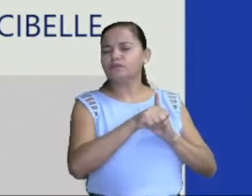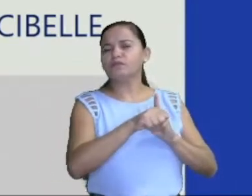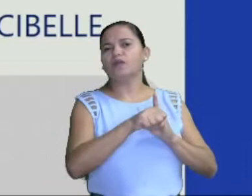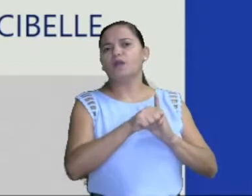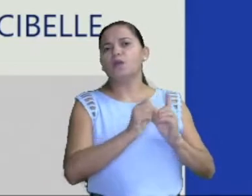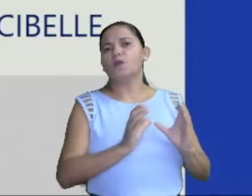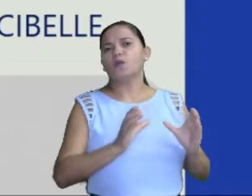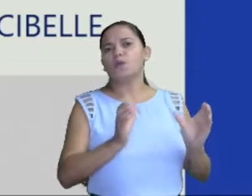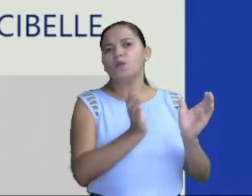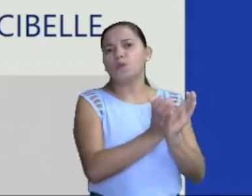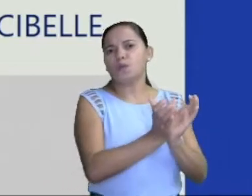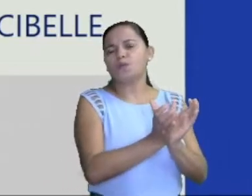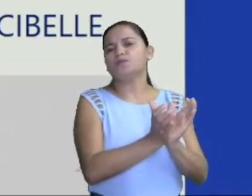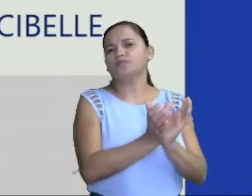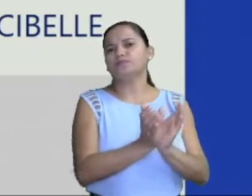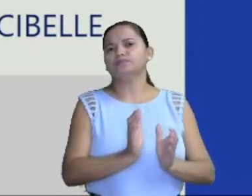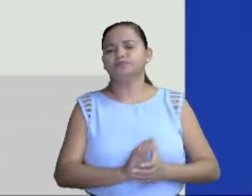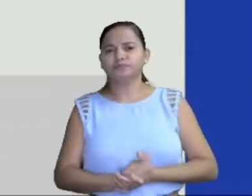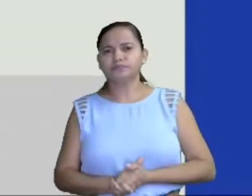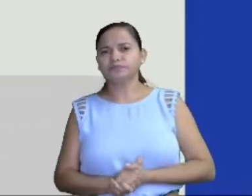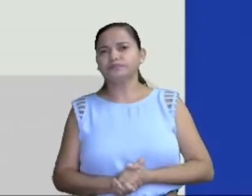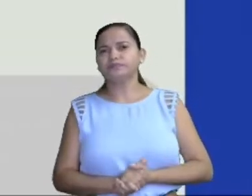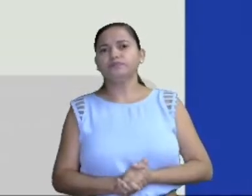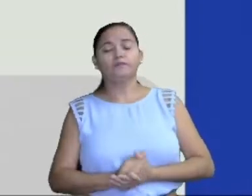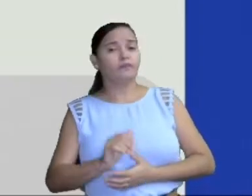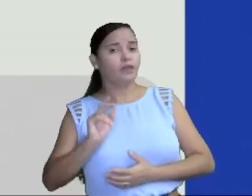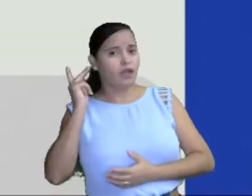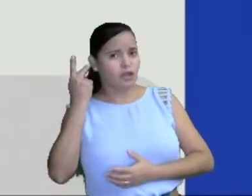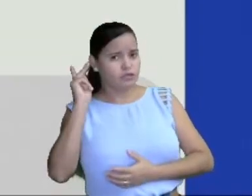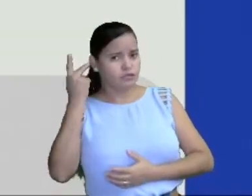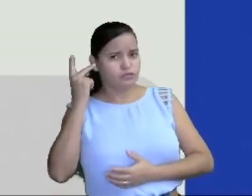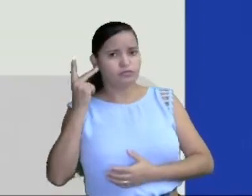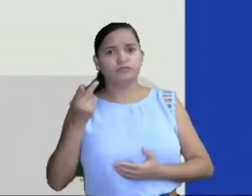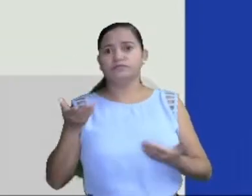certo? Na nossa aula de história de hoje,